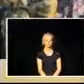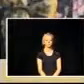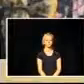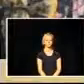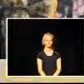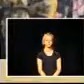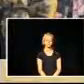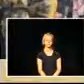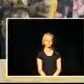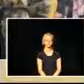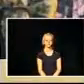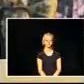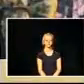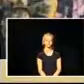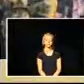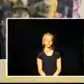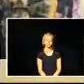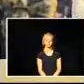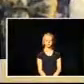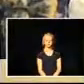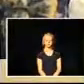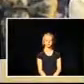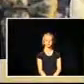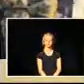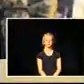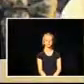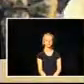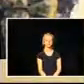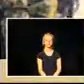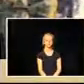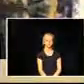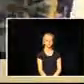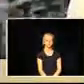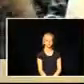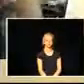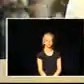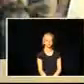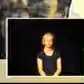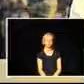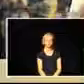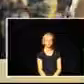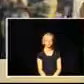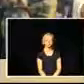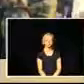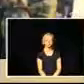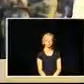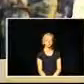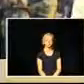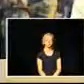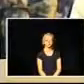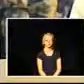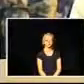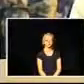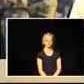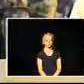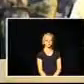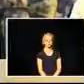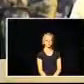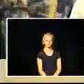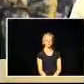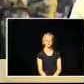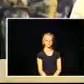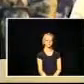possa limpar um pouco a pauta, porque está muito projeto. A gente já entra na extraordinária, ok?